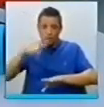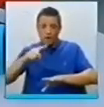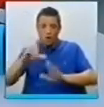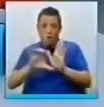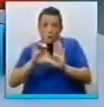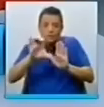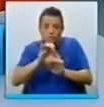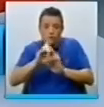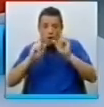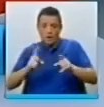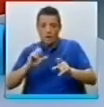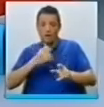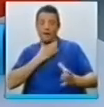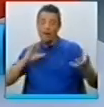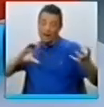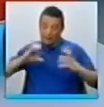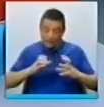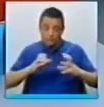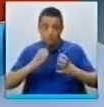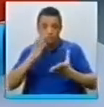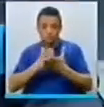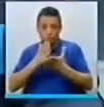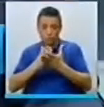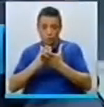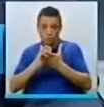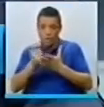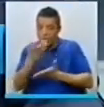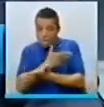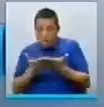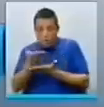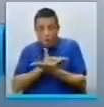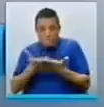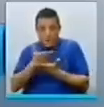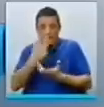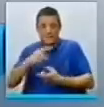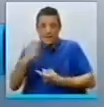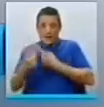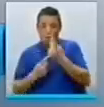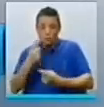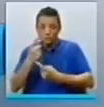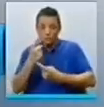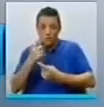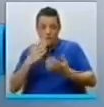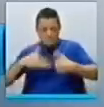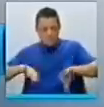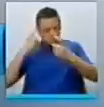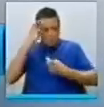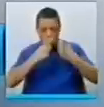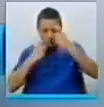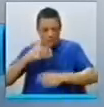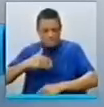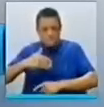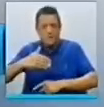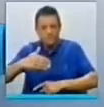toda esta Nossa crise eh socioeconómica que tem algumas restrições mas que eu penso que terá